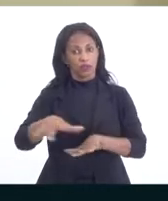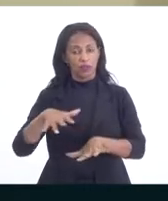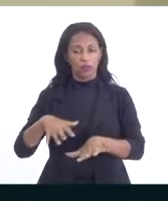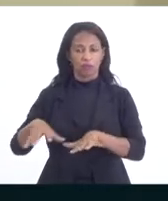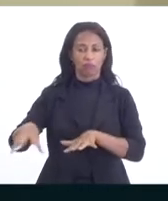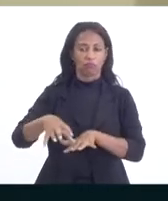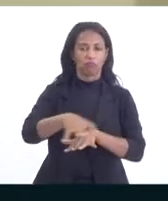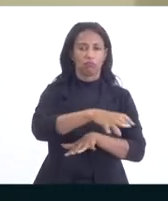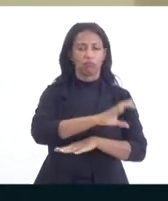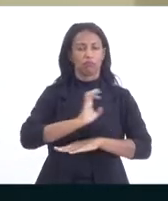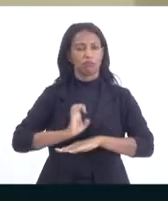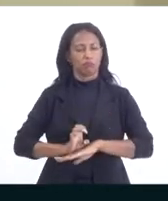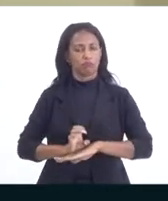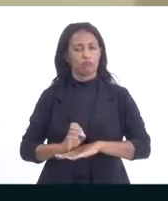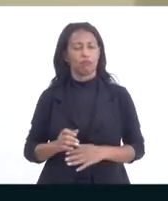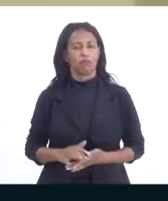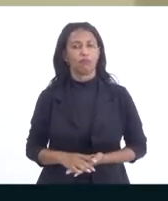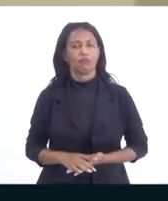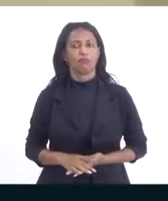do estado. Então,